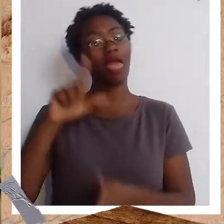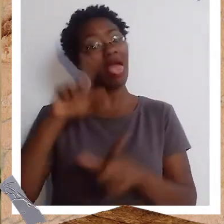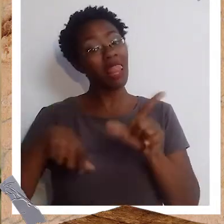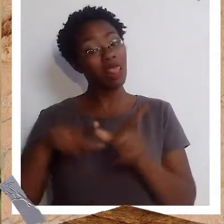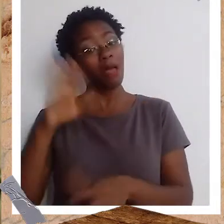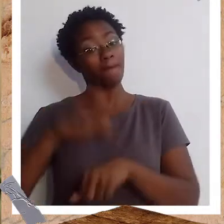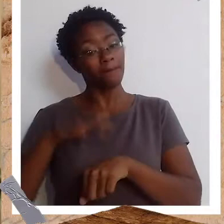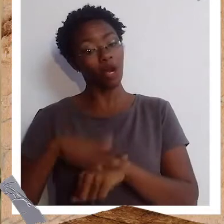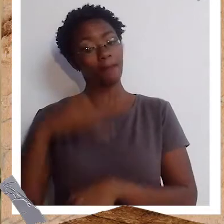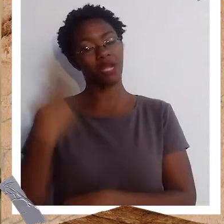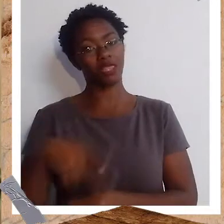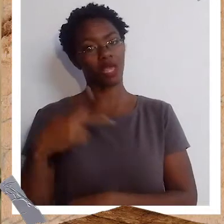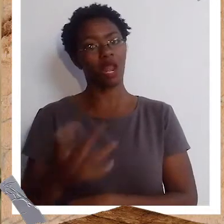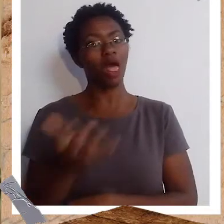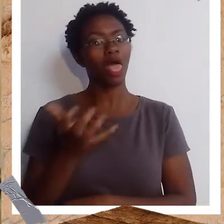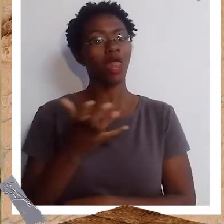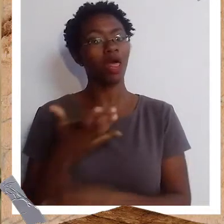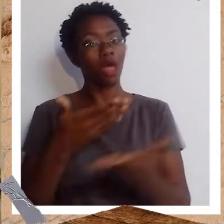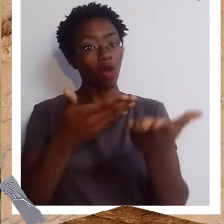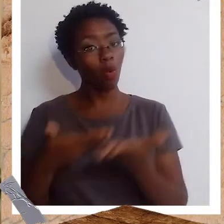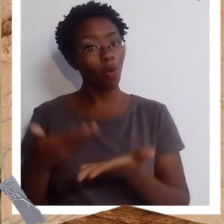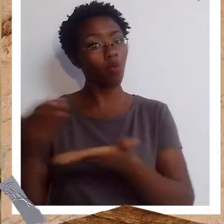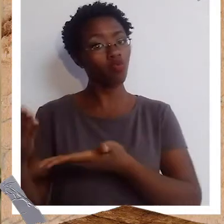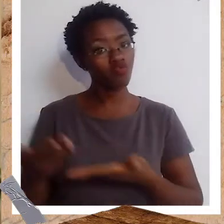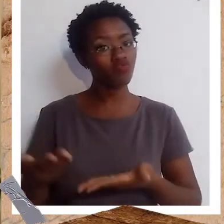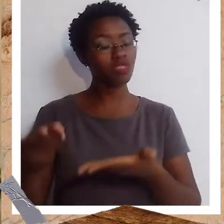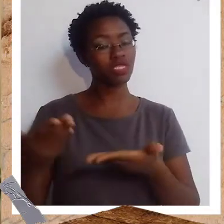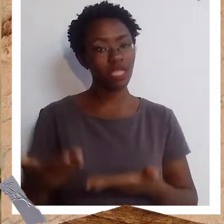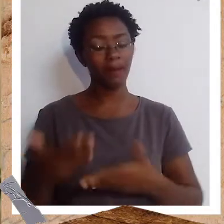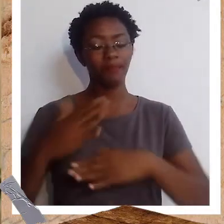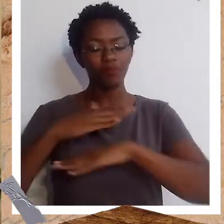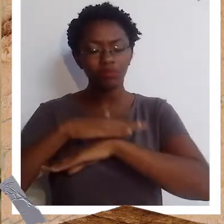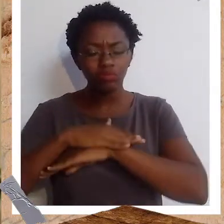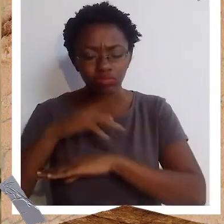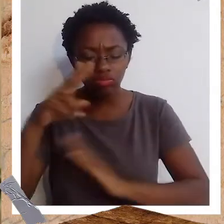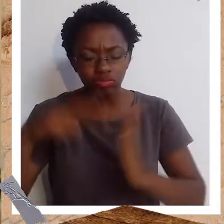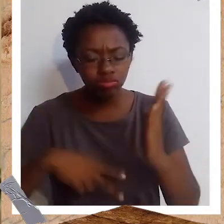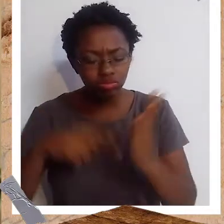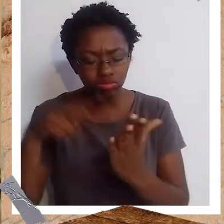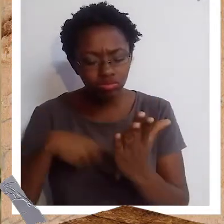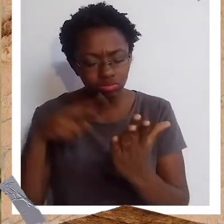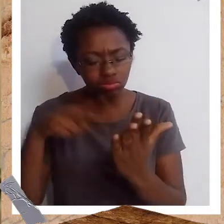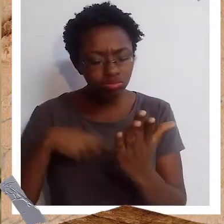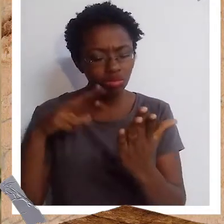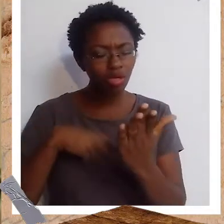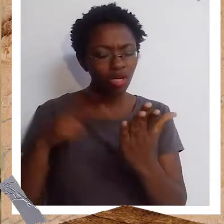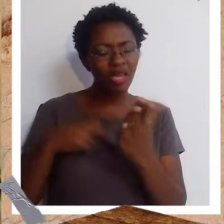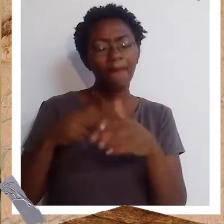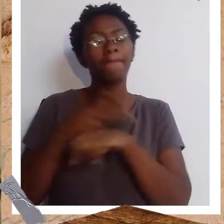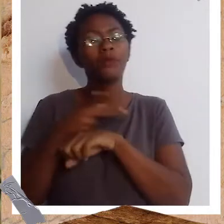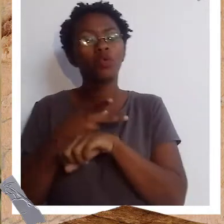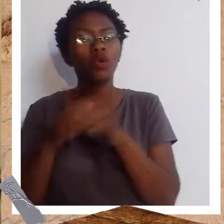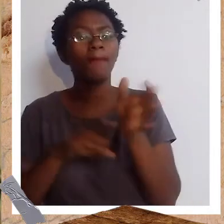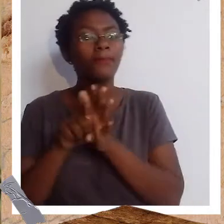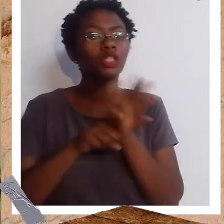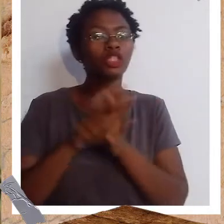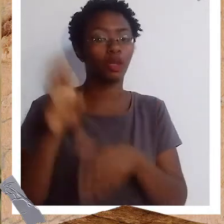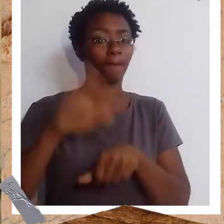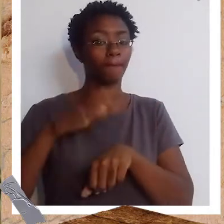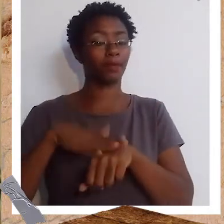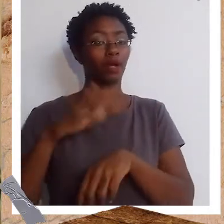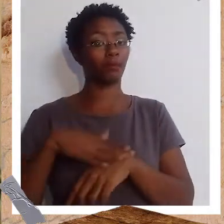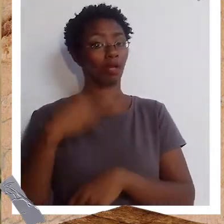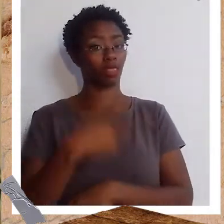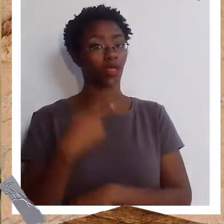na letra dela. Né? Então, quando a Raquel faz esse convite, né, a nos debruçarmos sobre os manuscritos, a irmos atrás do que a